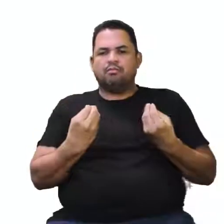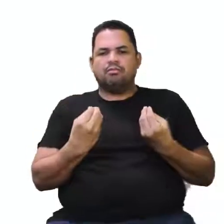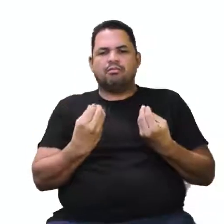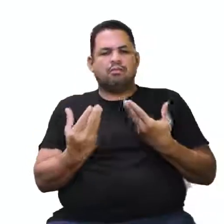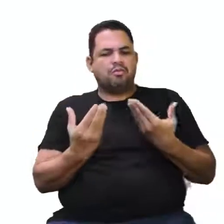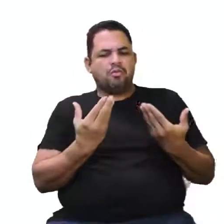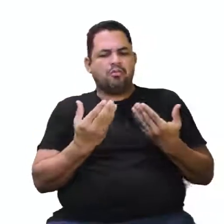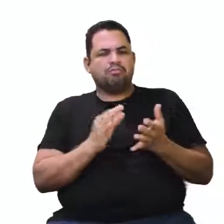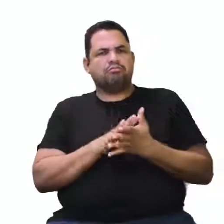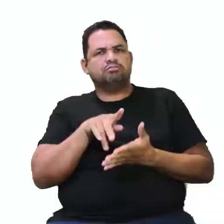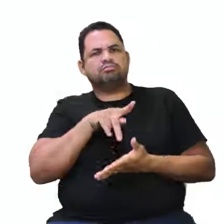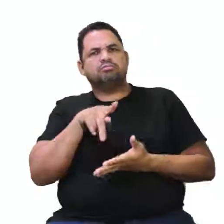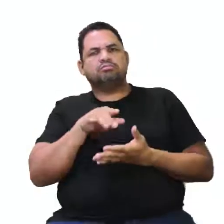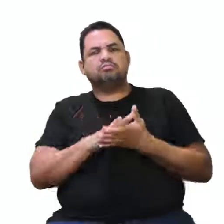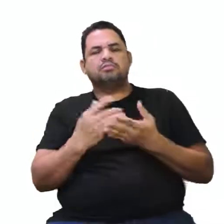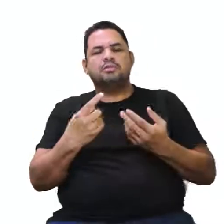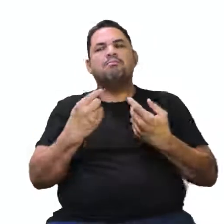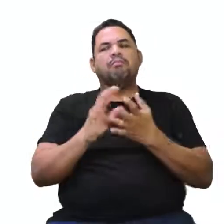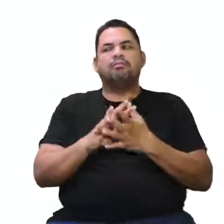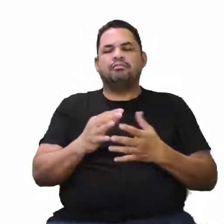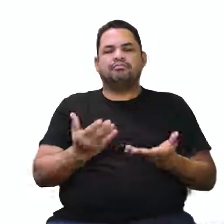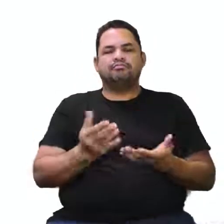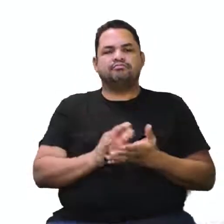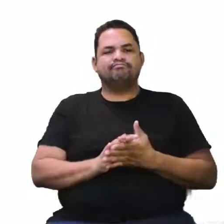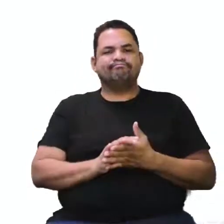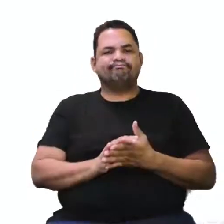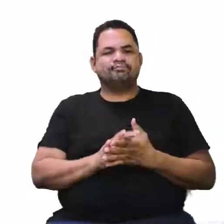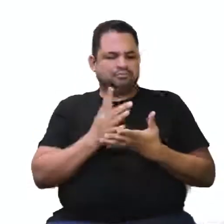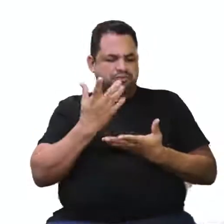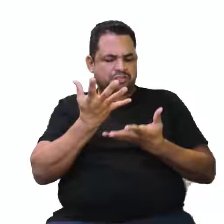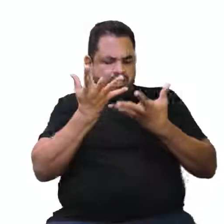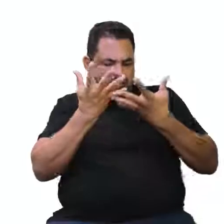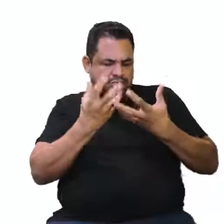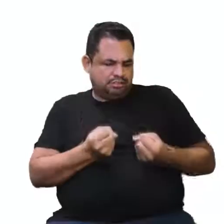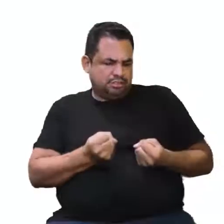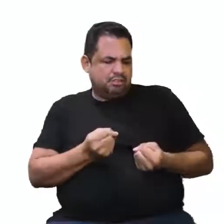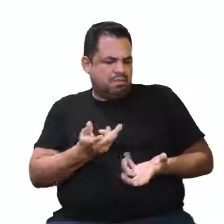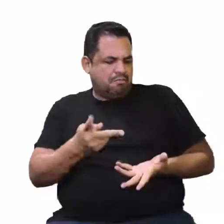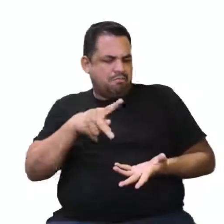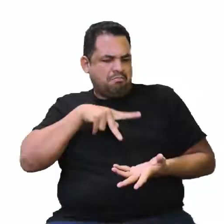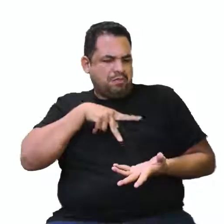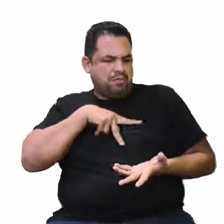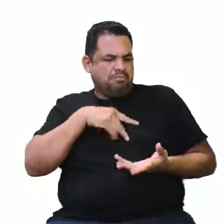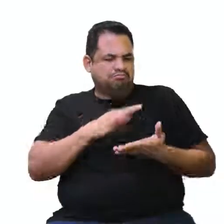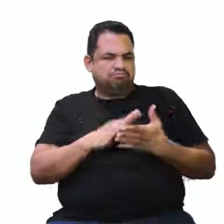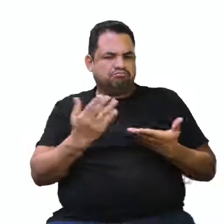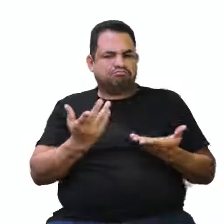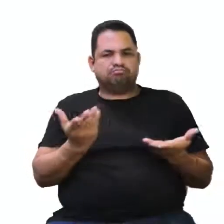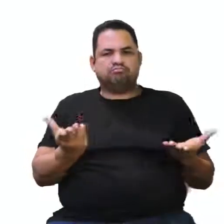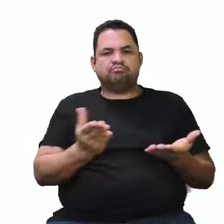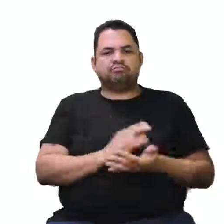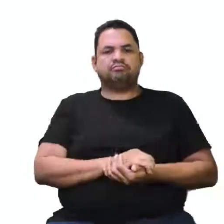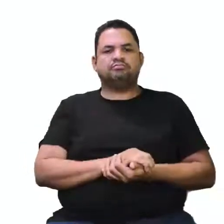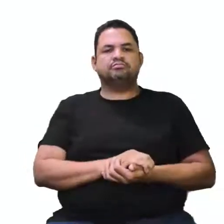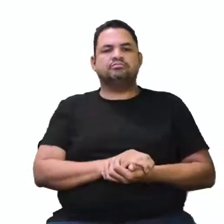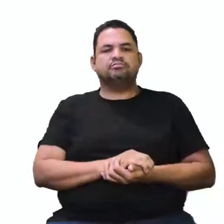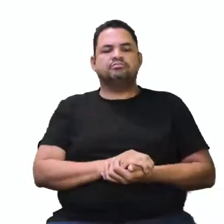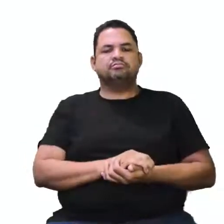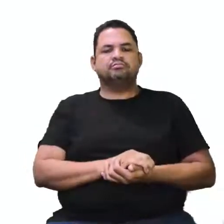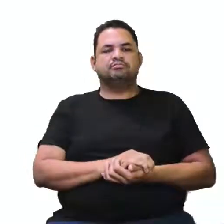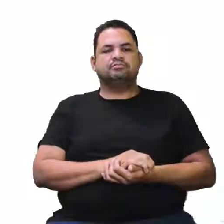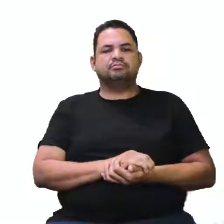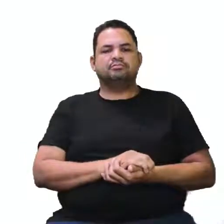que eu me vejo? Como que você se vê? Você se aceita como você é? Acho que sim, prof.